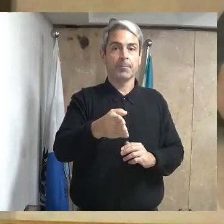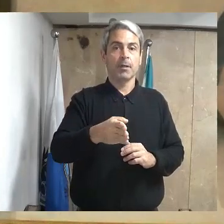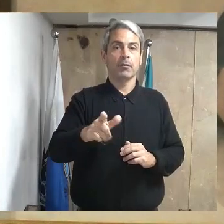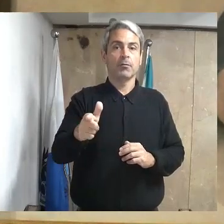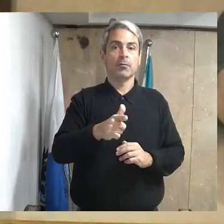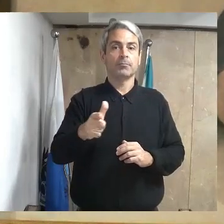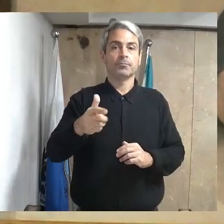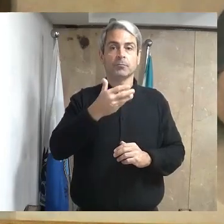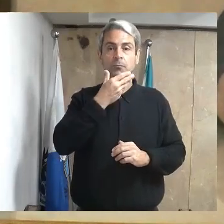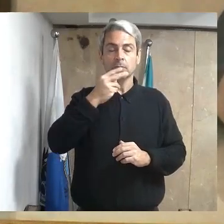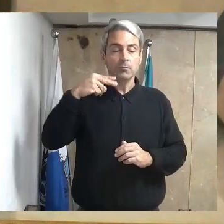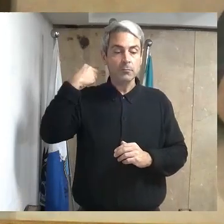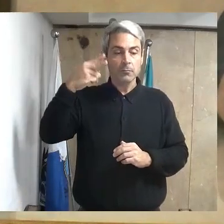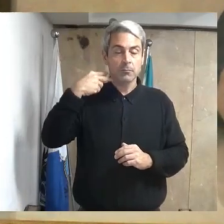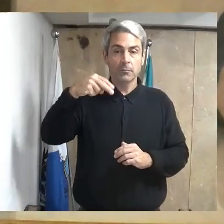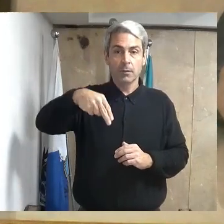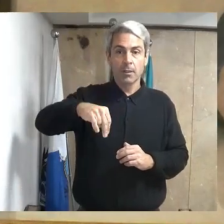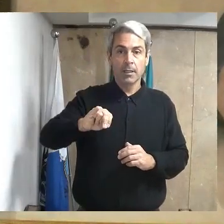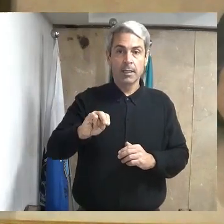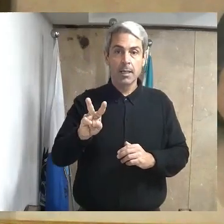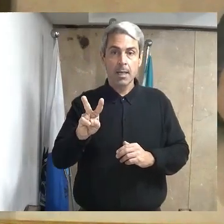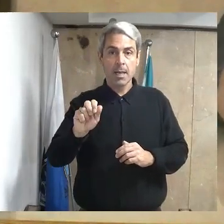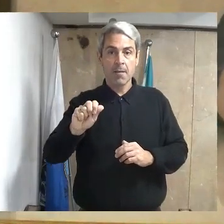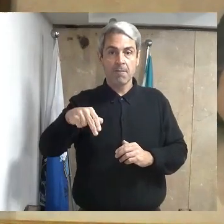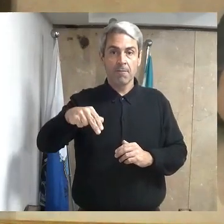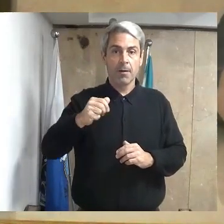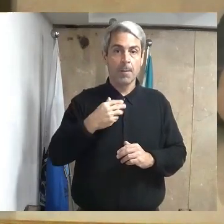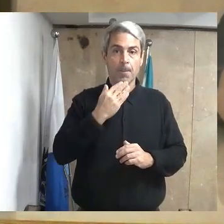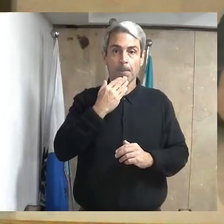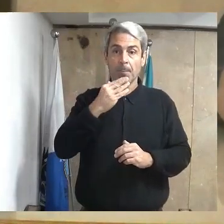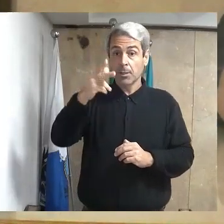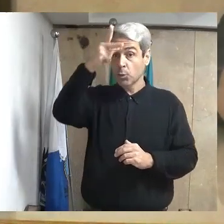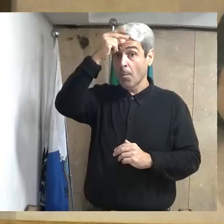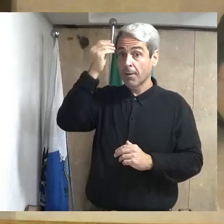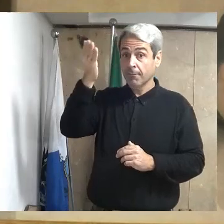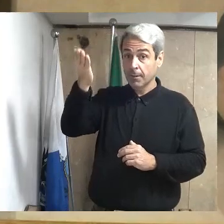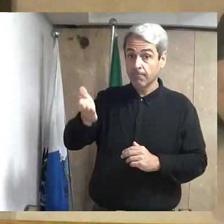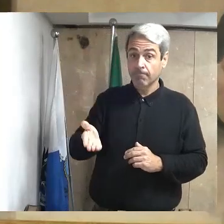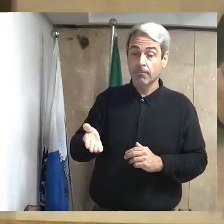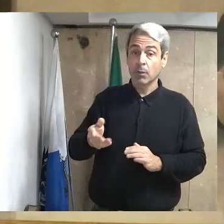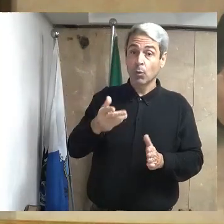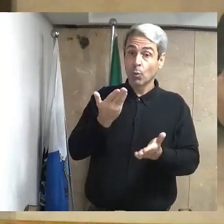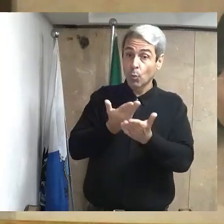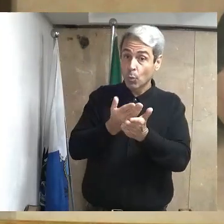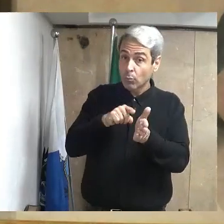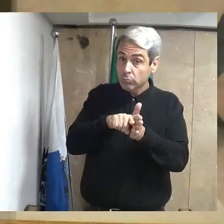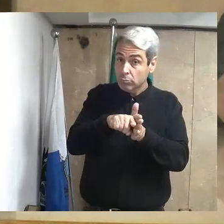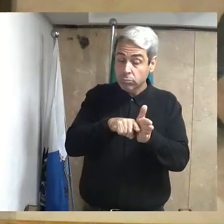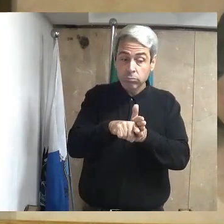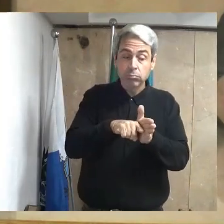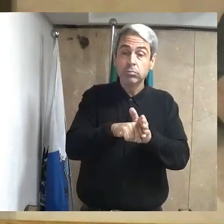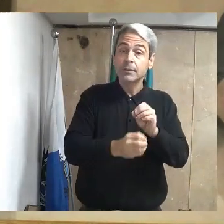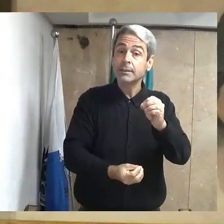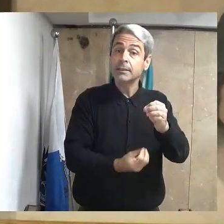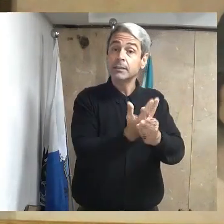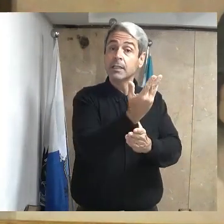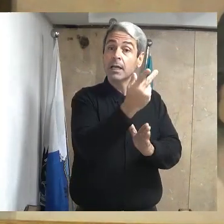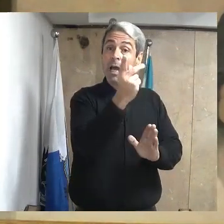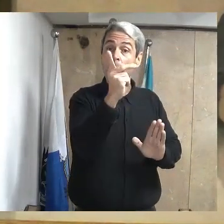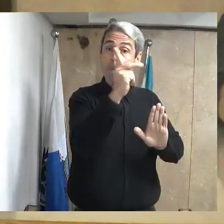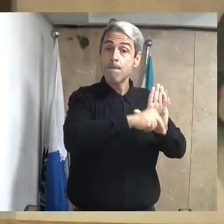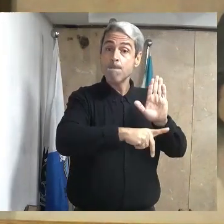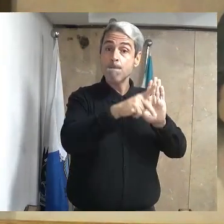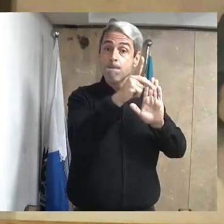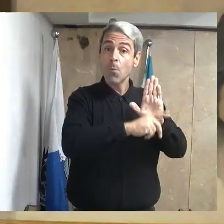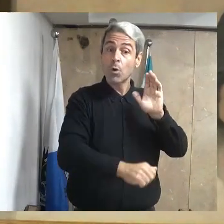5036/2022, do excelentíssimo senhor vereador Nivão Almeida, solicitando ao excelentíssimo senhor prefeito um estudo no sentido de implementar o projeto Aqui Tem